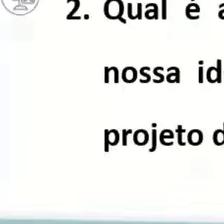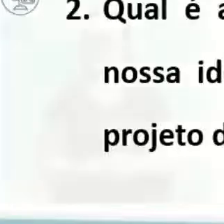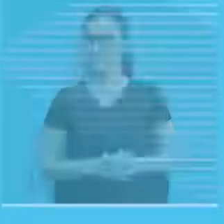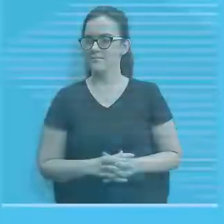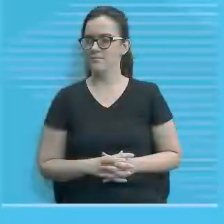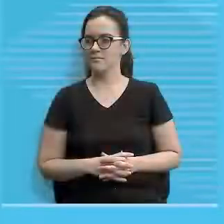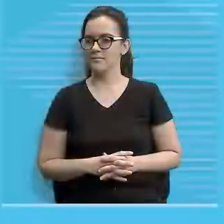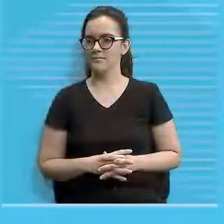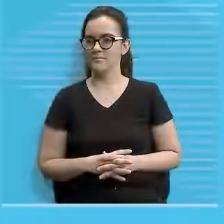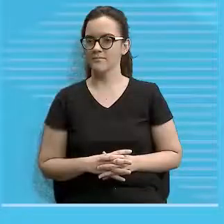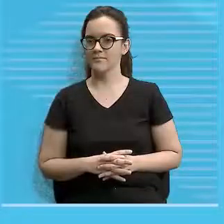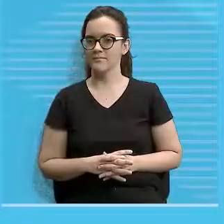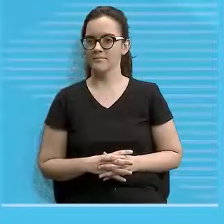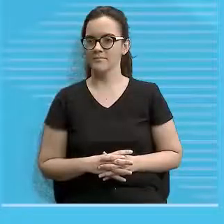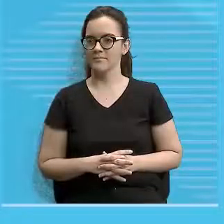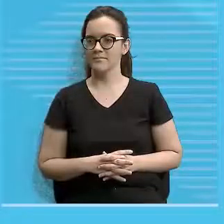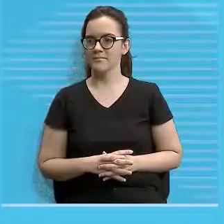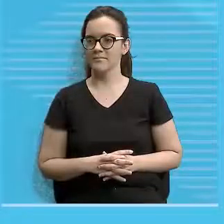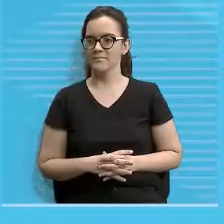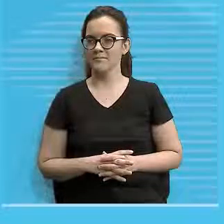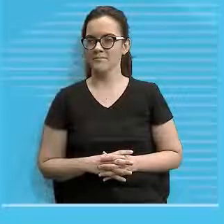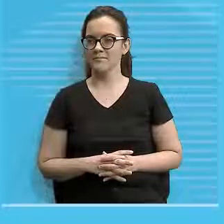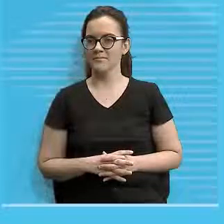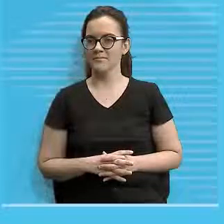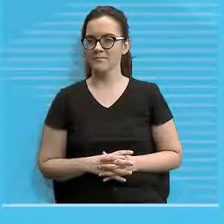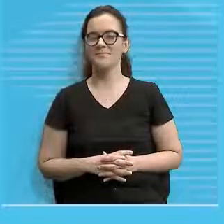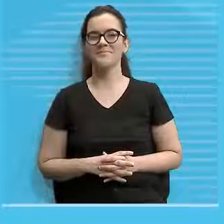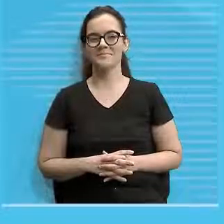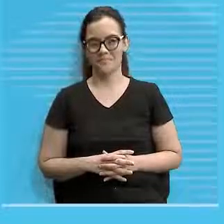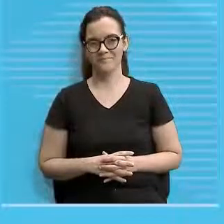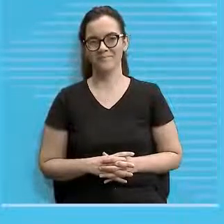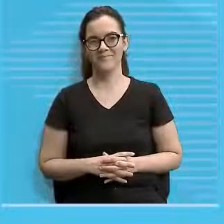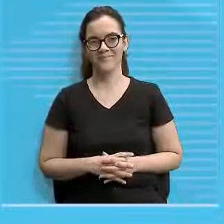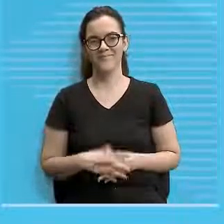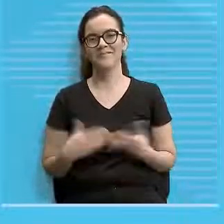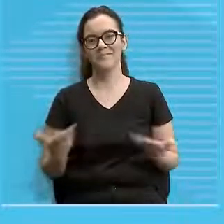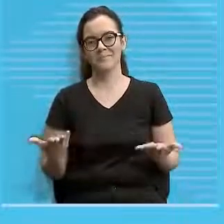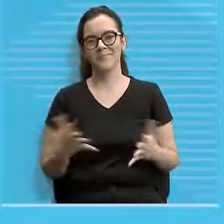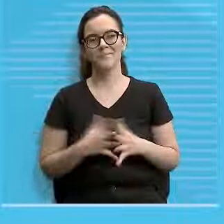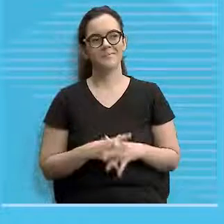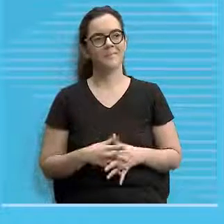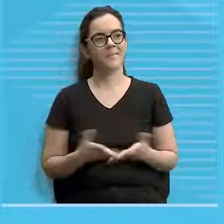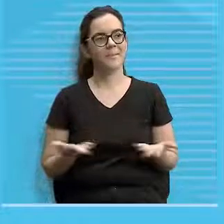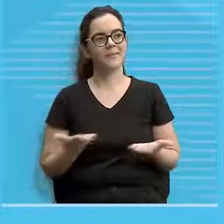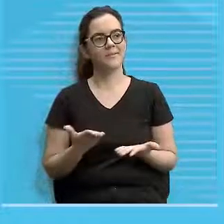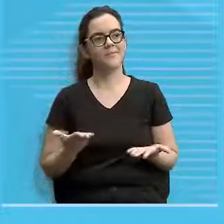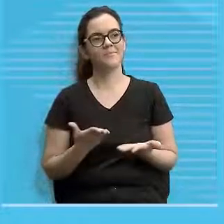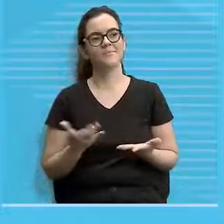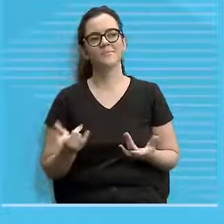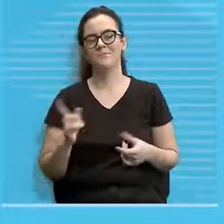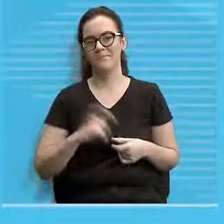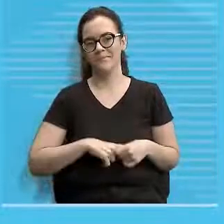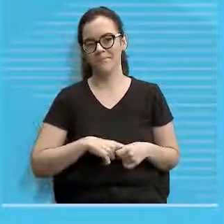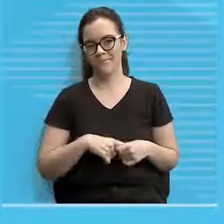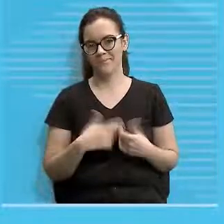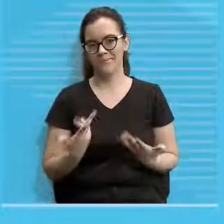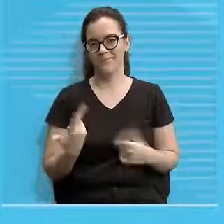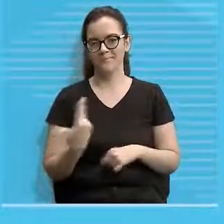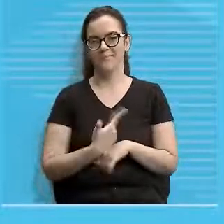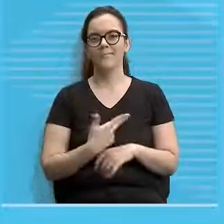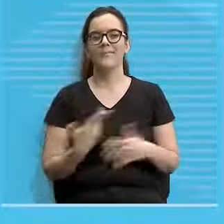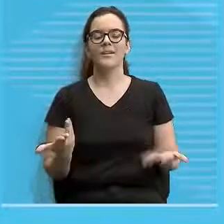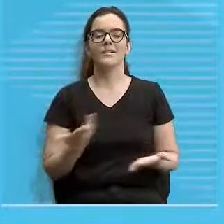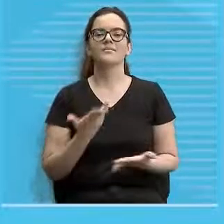Ei, olá, voltamos. Olá, pessoal, estamos aqui de volta. Então, eu coloquei aqui